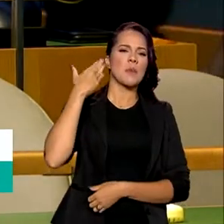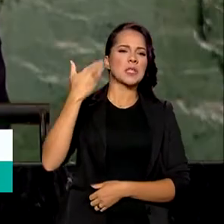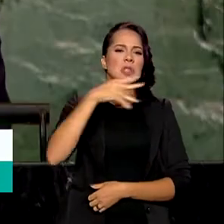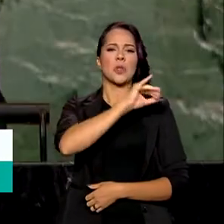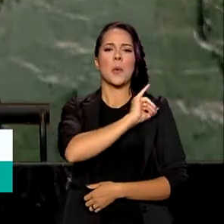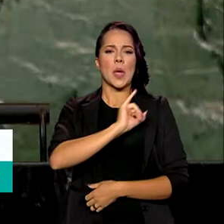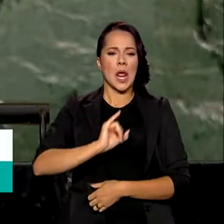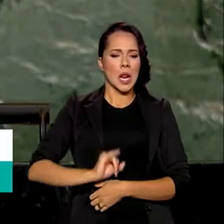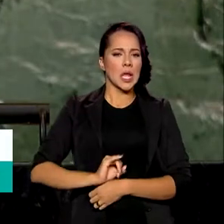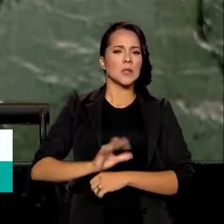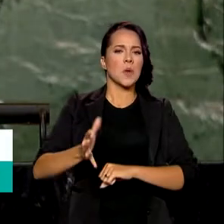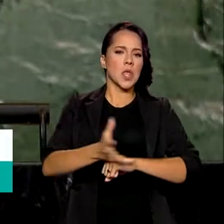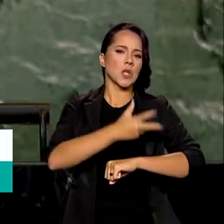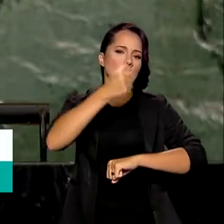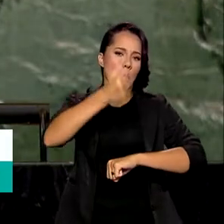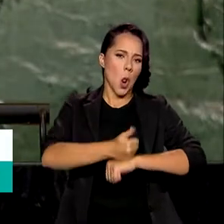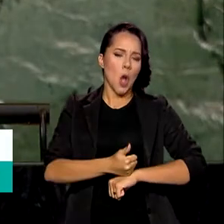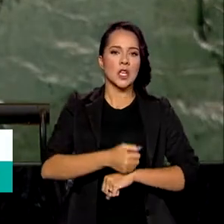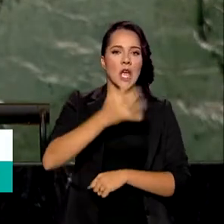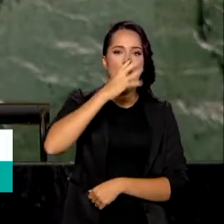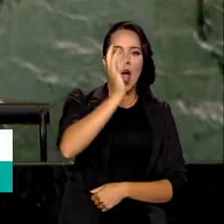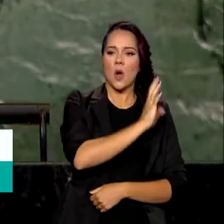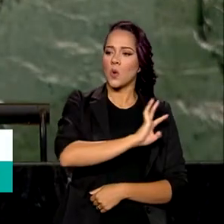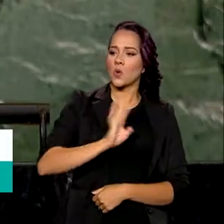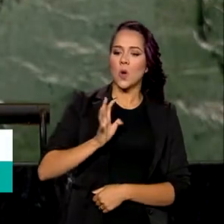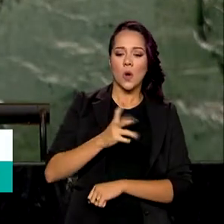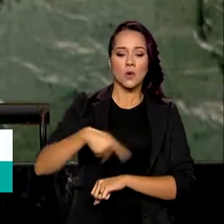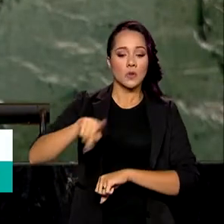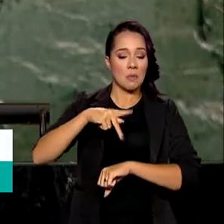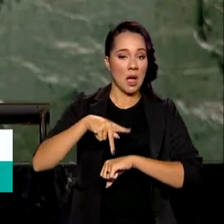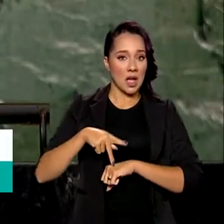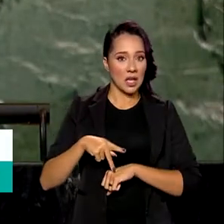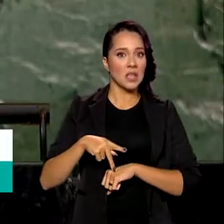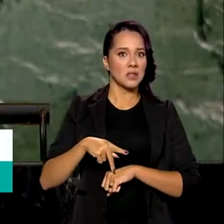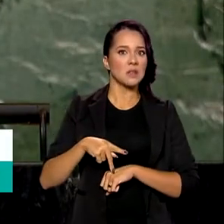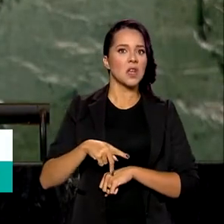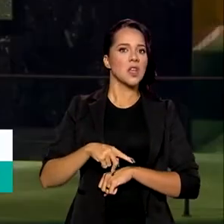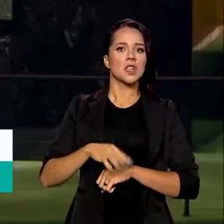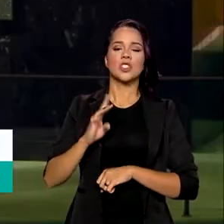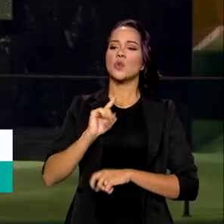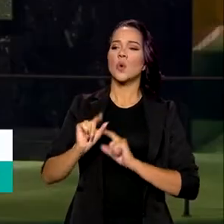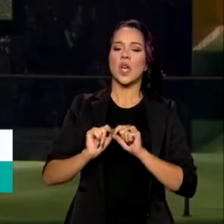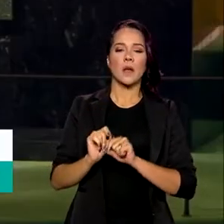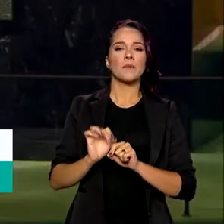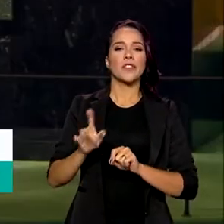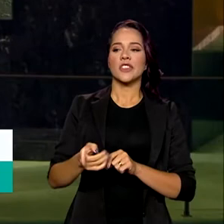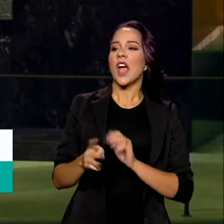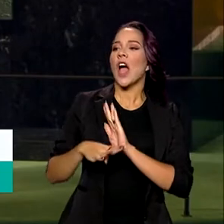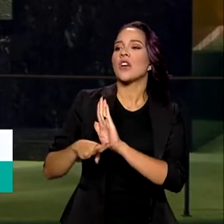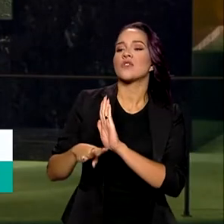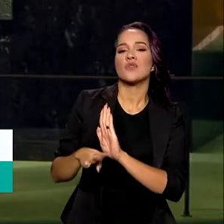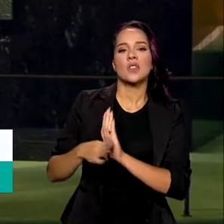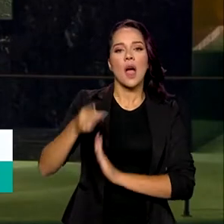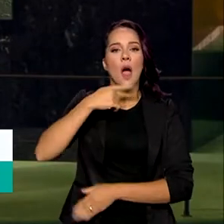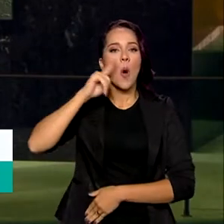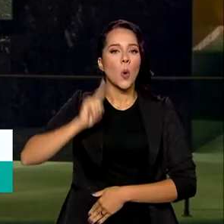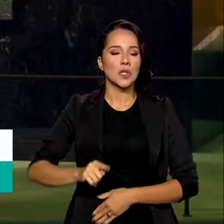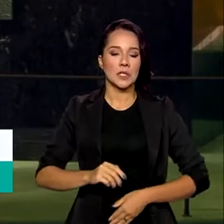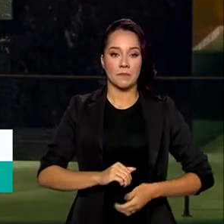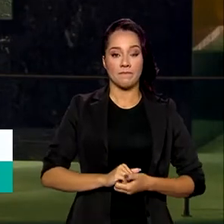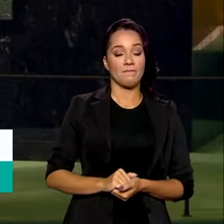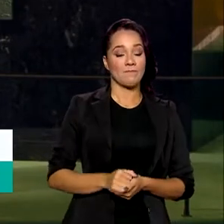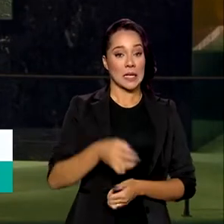imperialismos e das colônias e acusou os países quem não se posicionam de cumplicidade com regime Russo